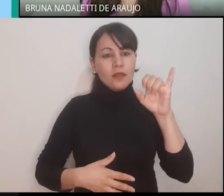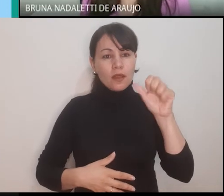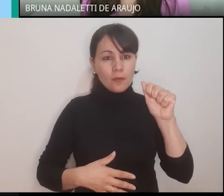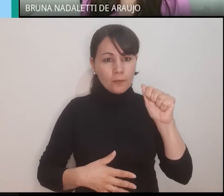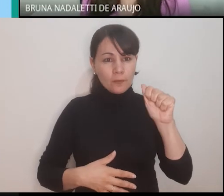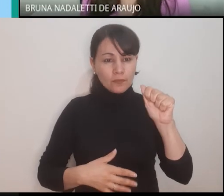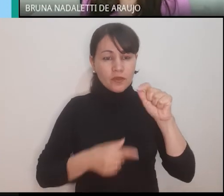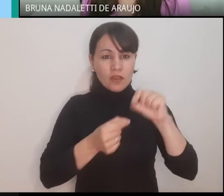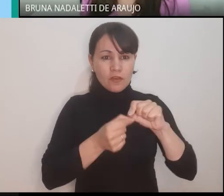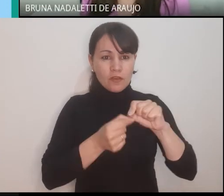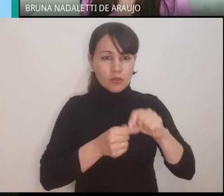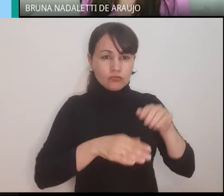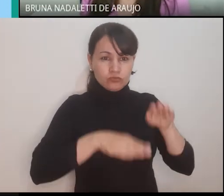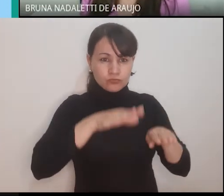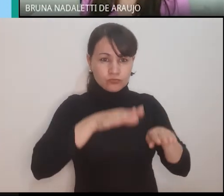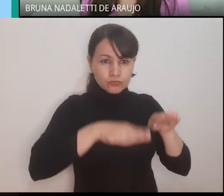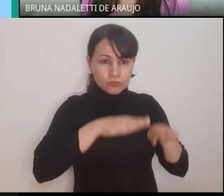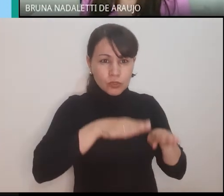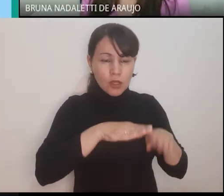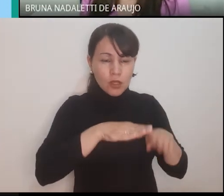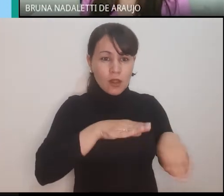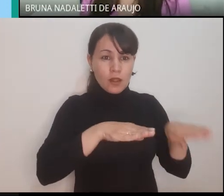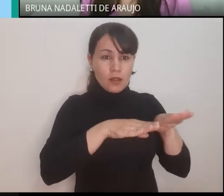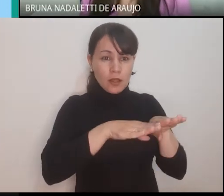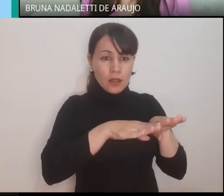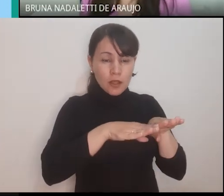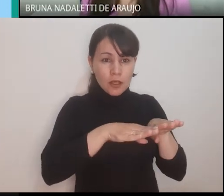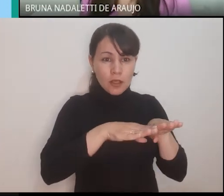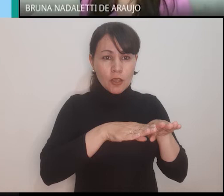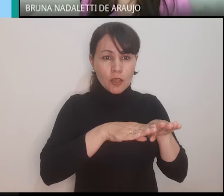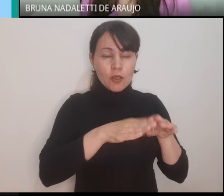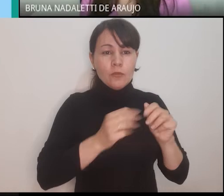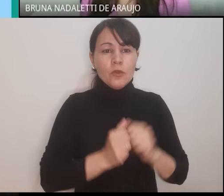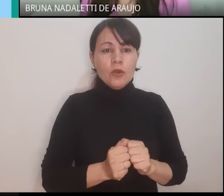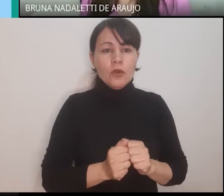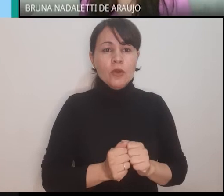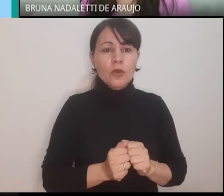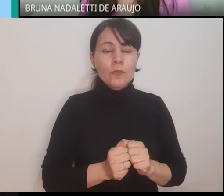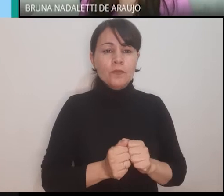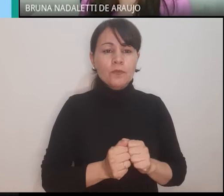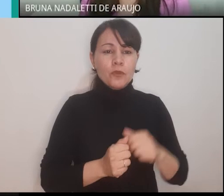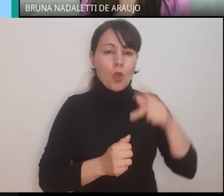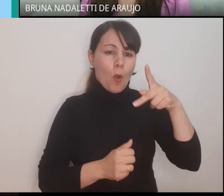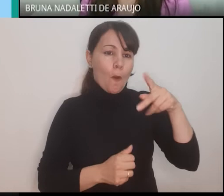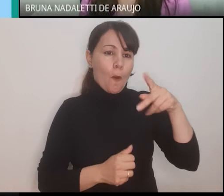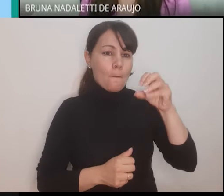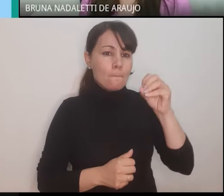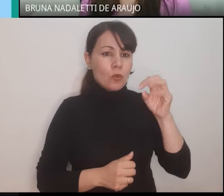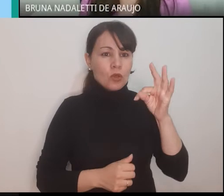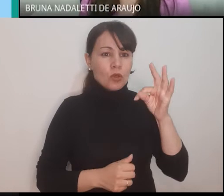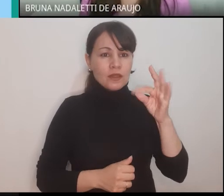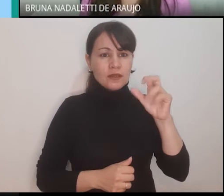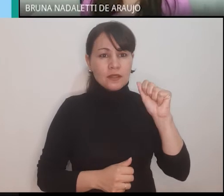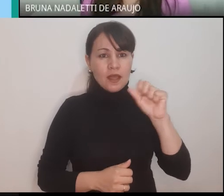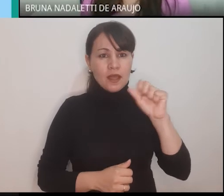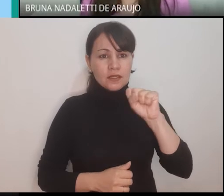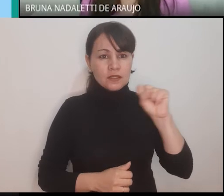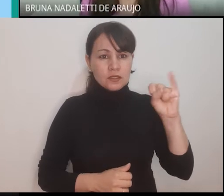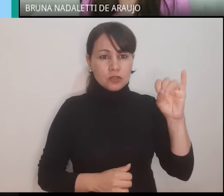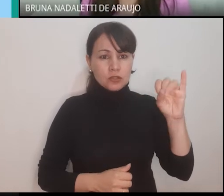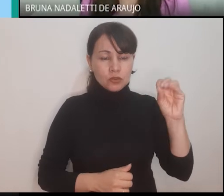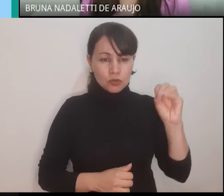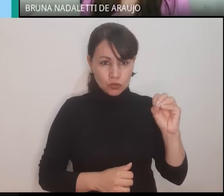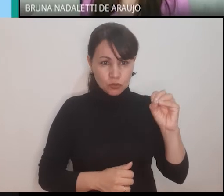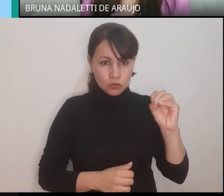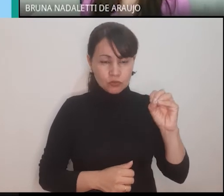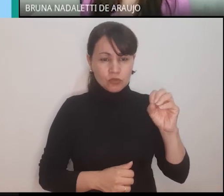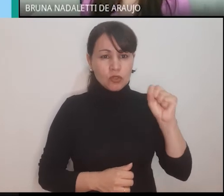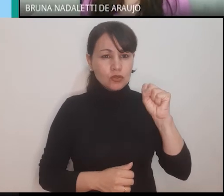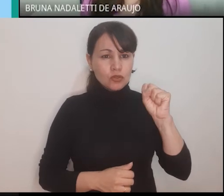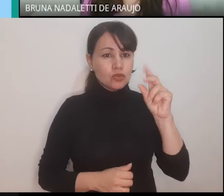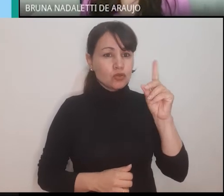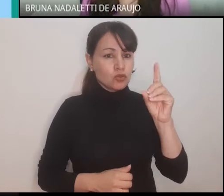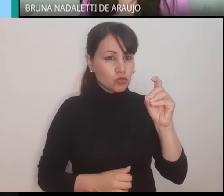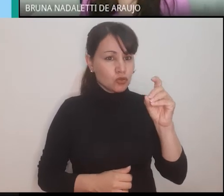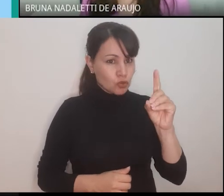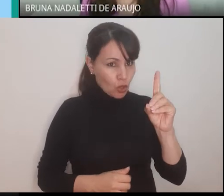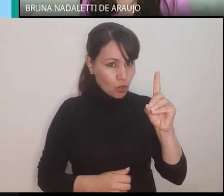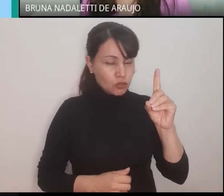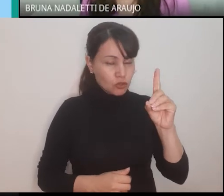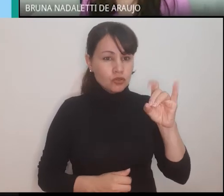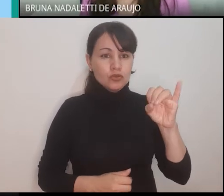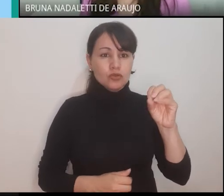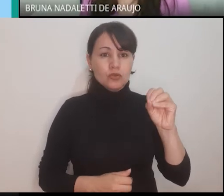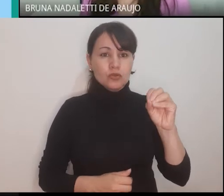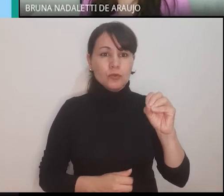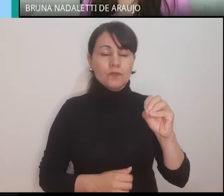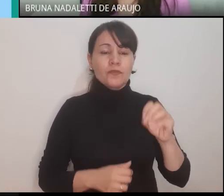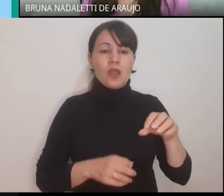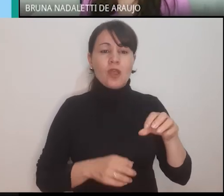fazem o equilíbrio dos nossos eletrólitos, entre eles potássio, cálcio, fósforo, sódio. Eles também